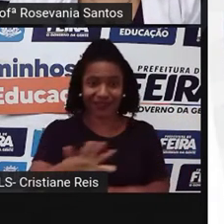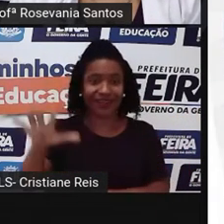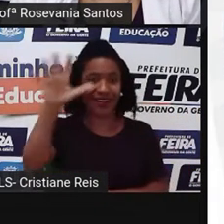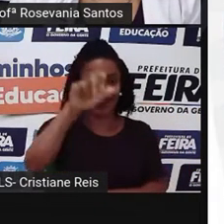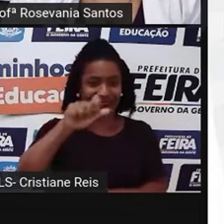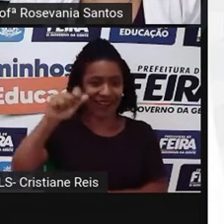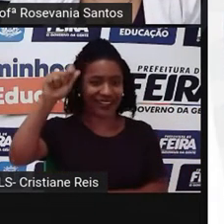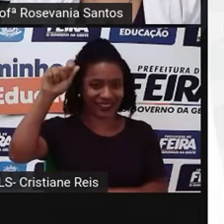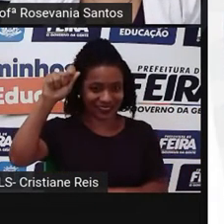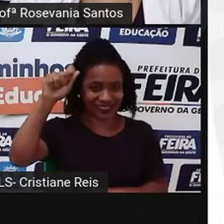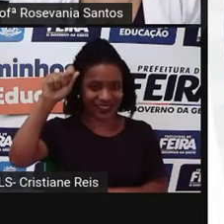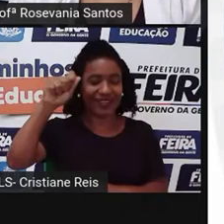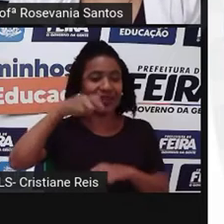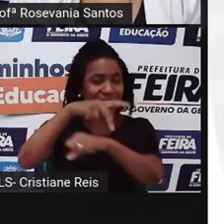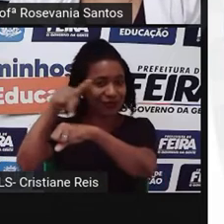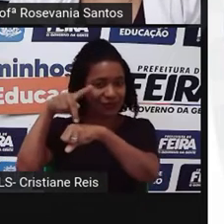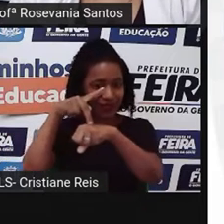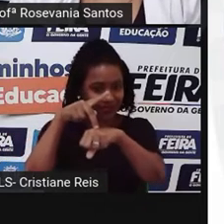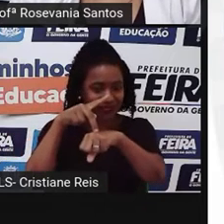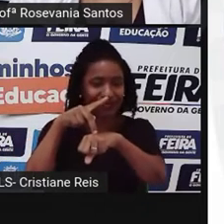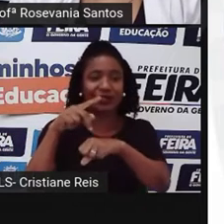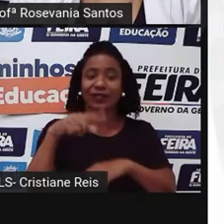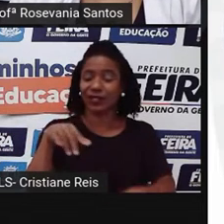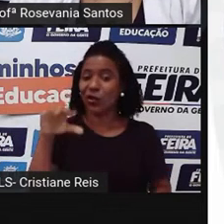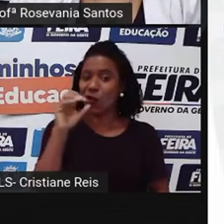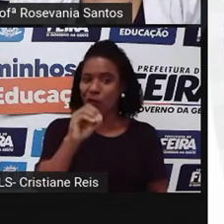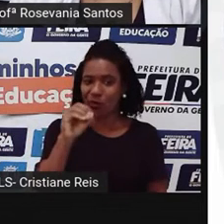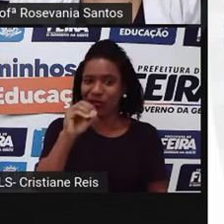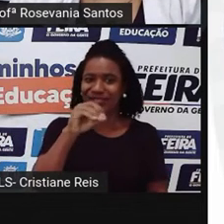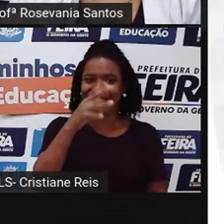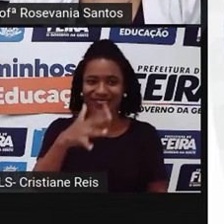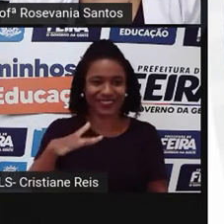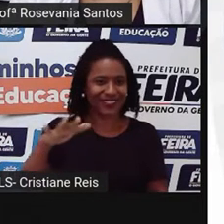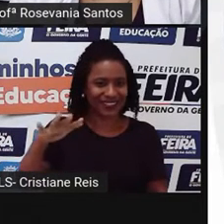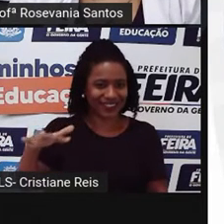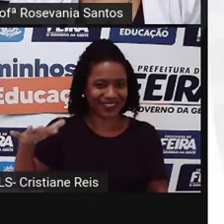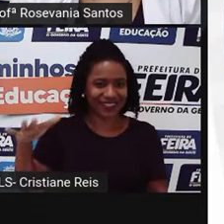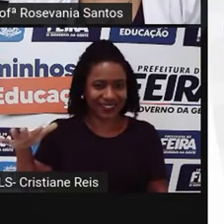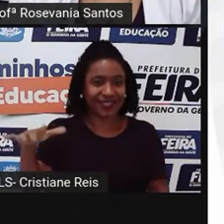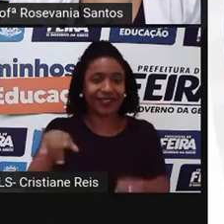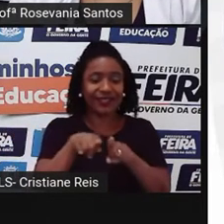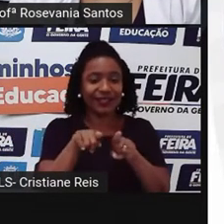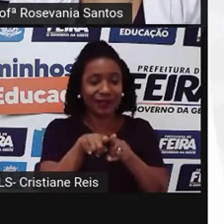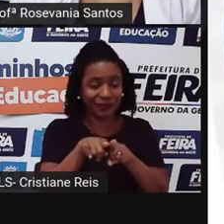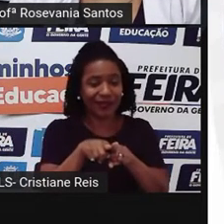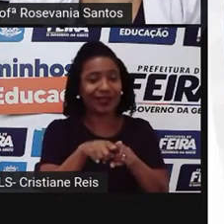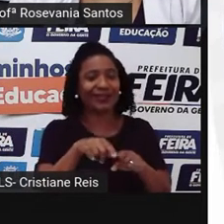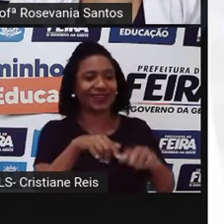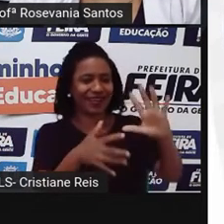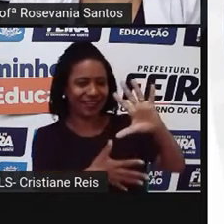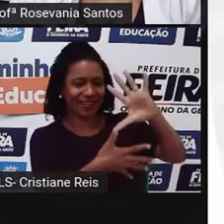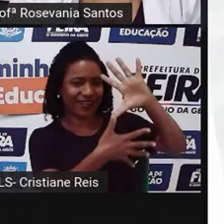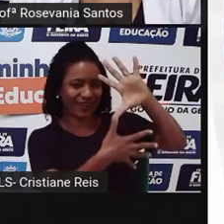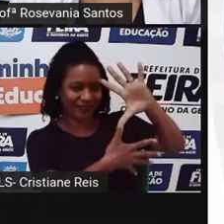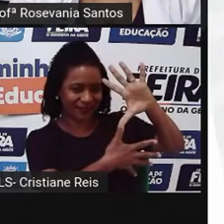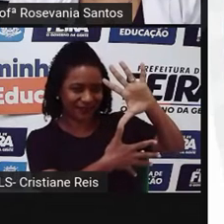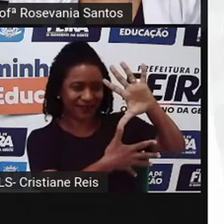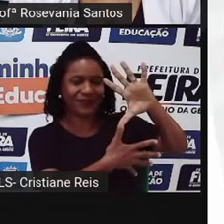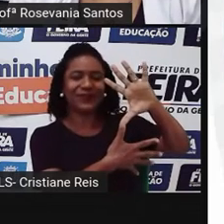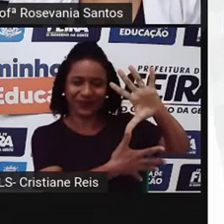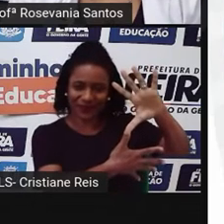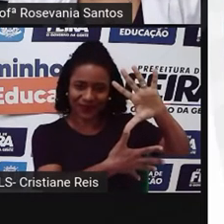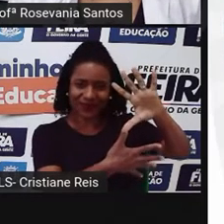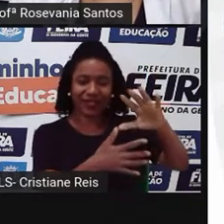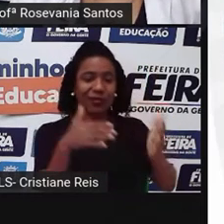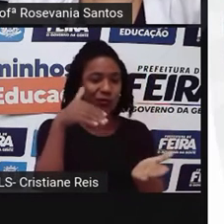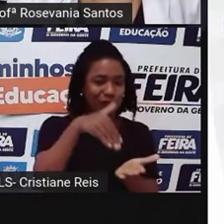diversos países asiáticos, a Oceania e seus diversos países, e a América e seus diversos países aqui. E por fim,